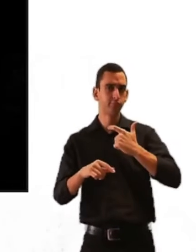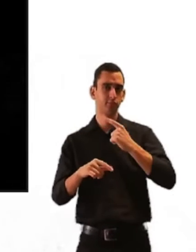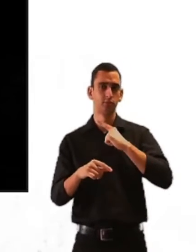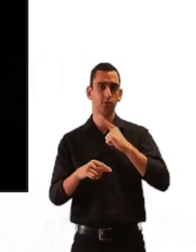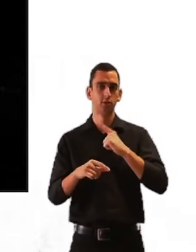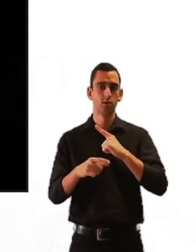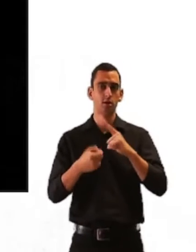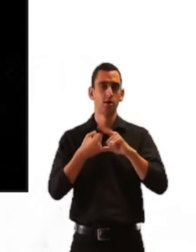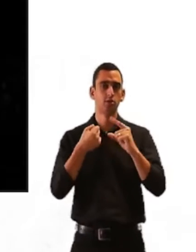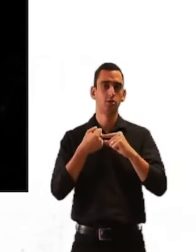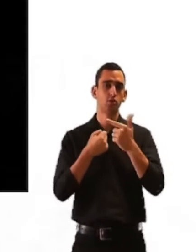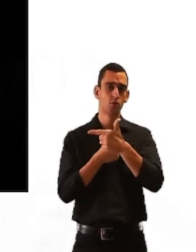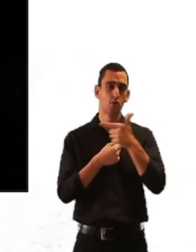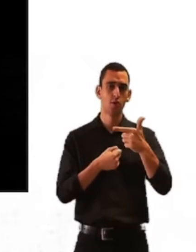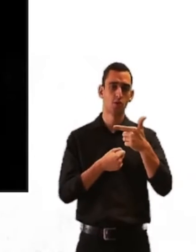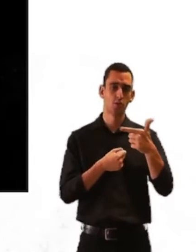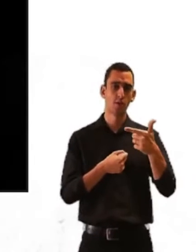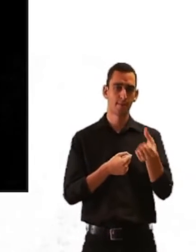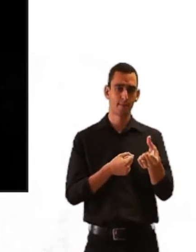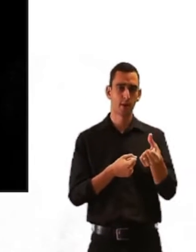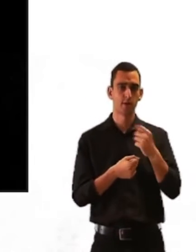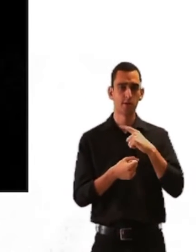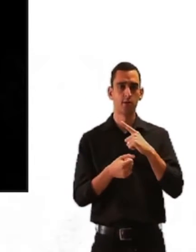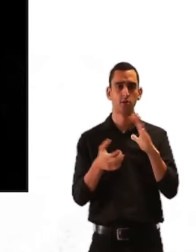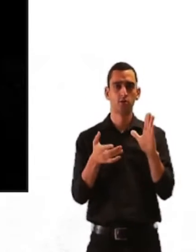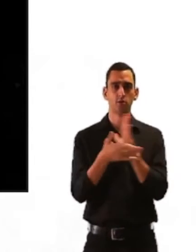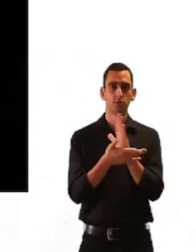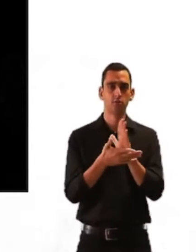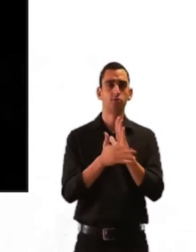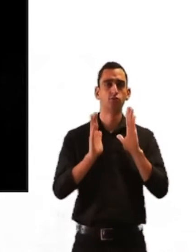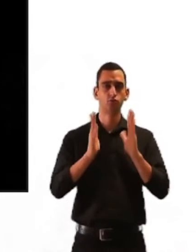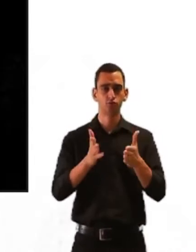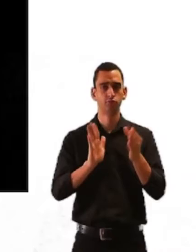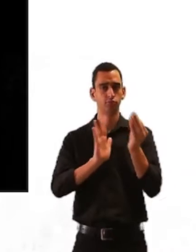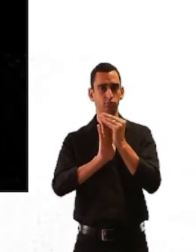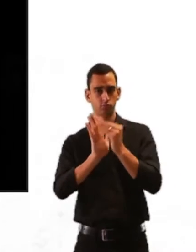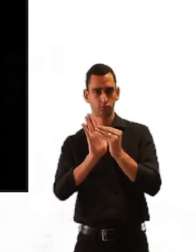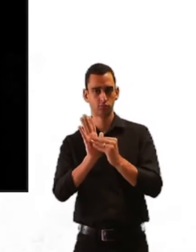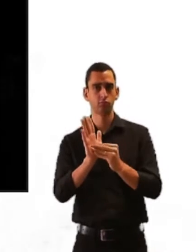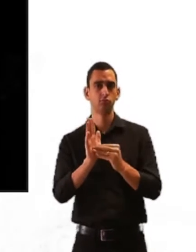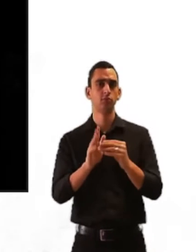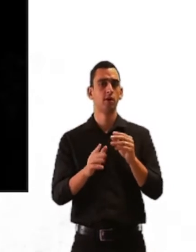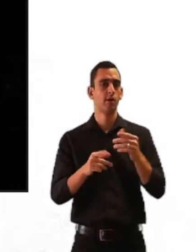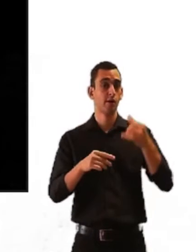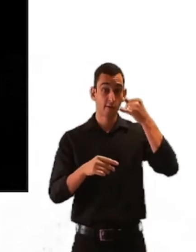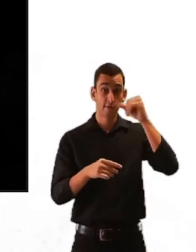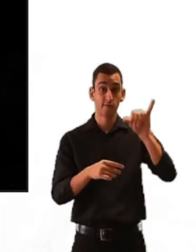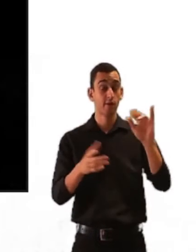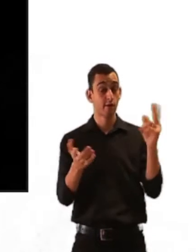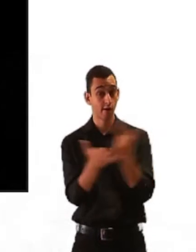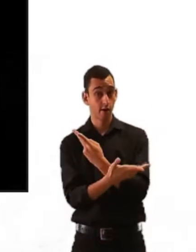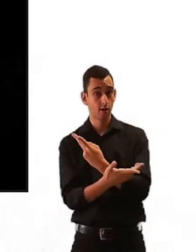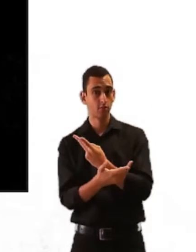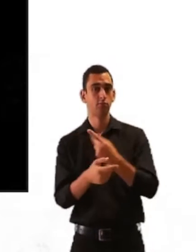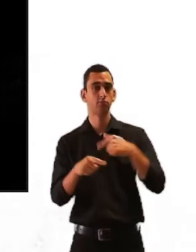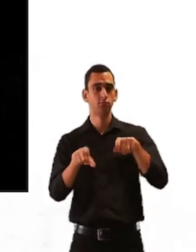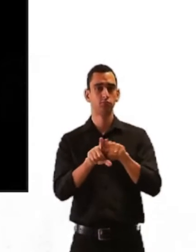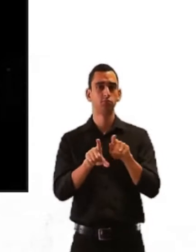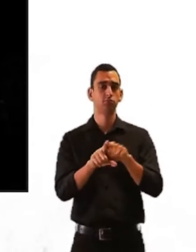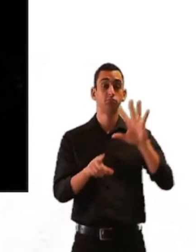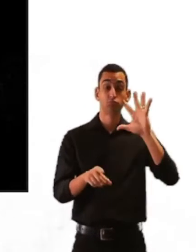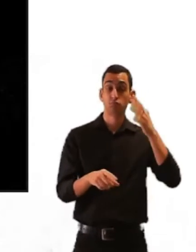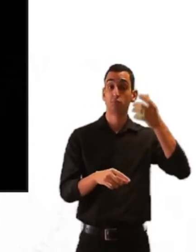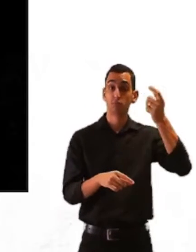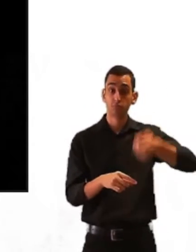266, prova inválida como fundamento para a condenação. Necessidade de evitar erros judiciários, ou seja, tomadas de decisão